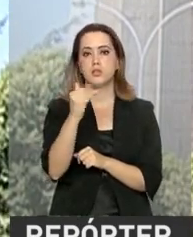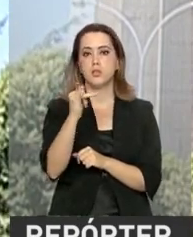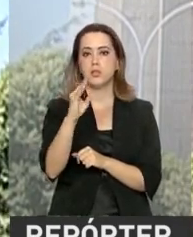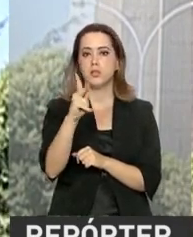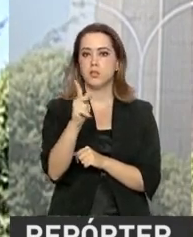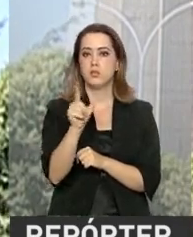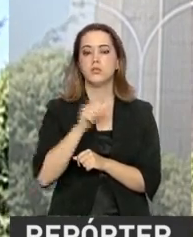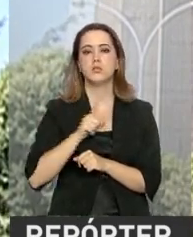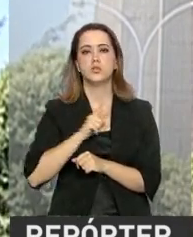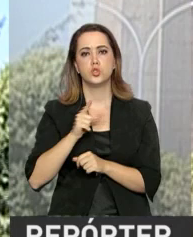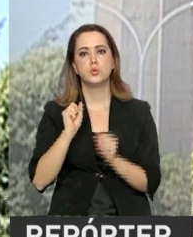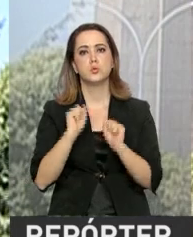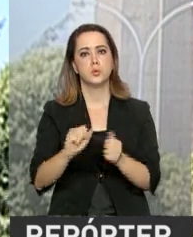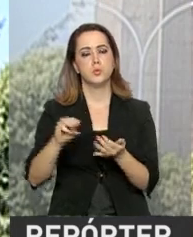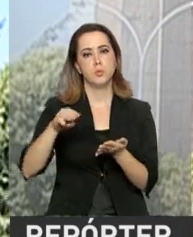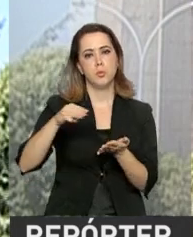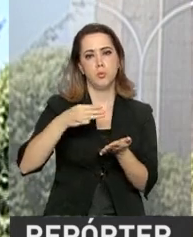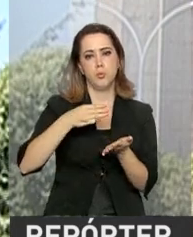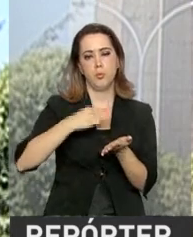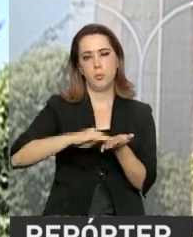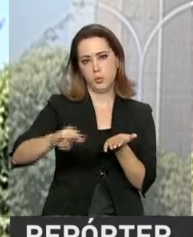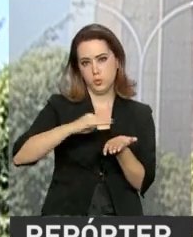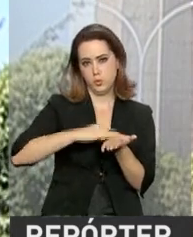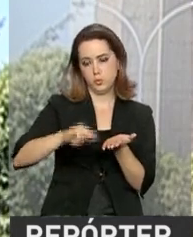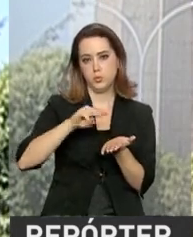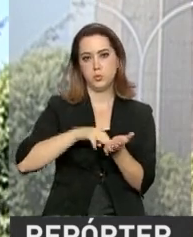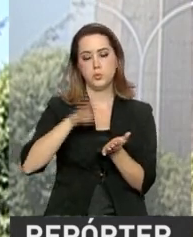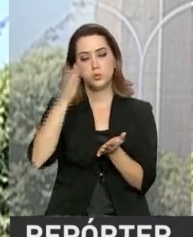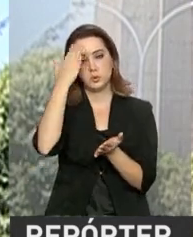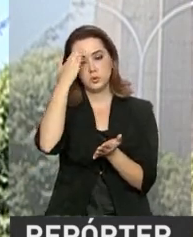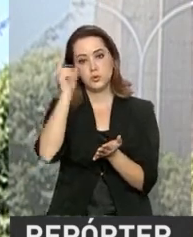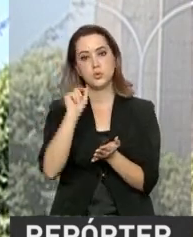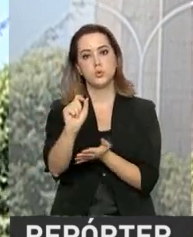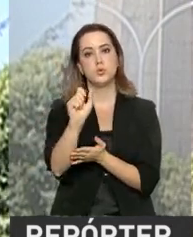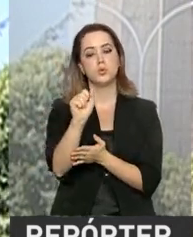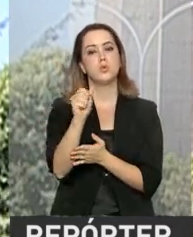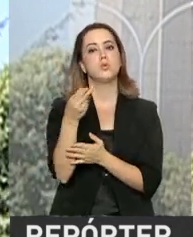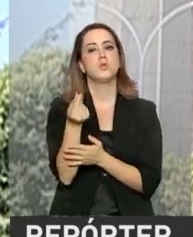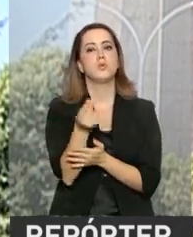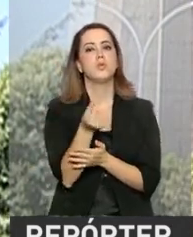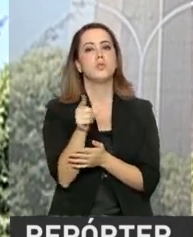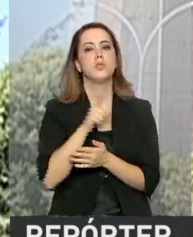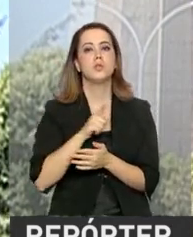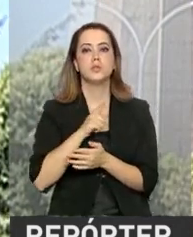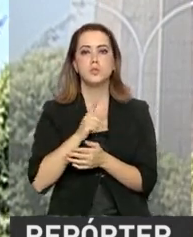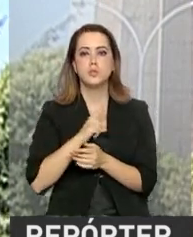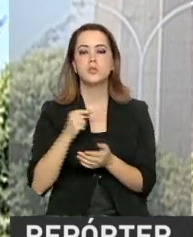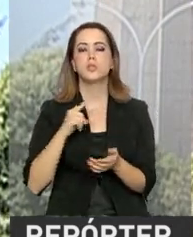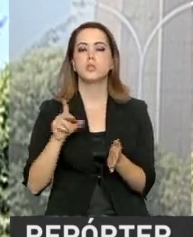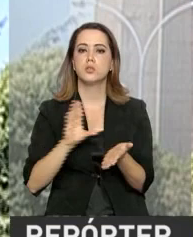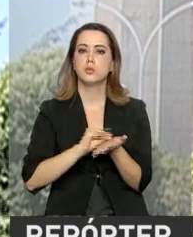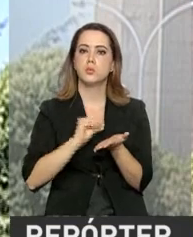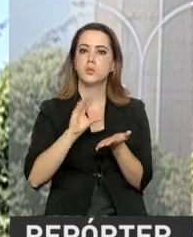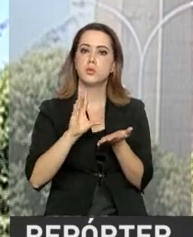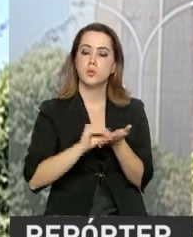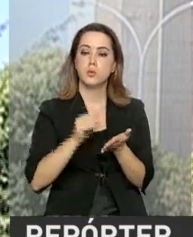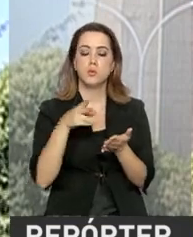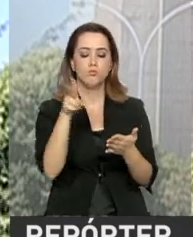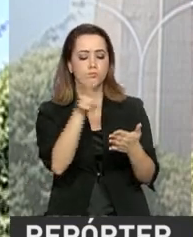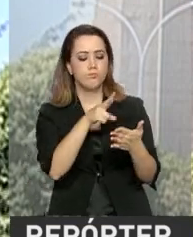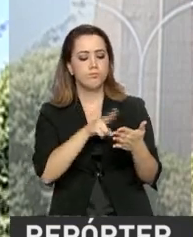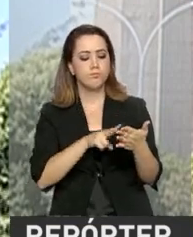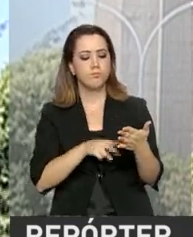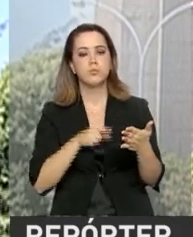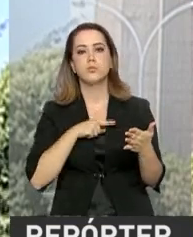podem receber por SMS o saldo e também podem baixar um aplicativo no celular, onde eles podem acessar o extrato, o saldo e